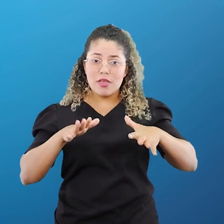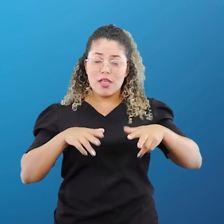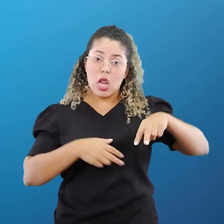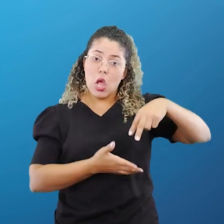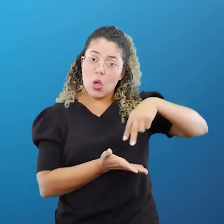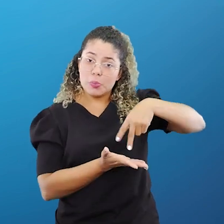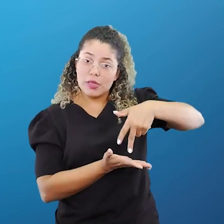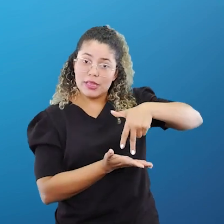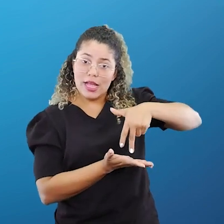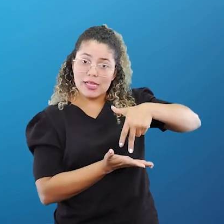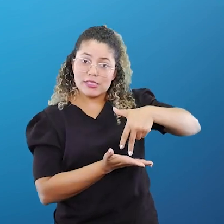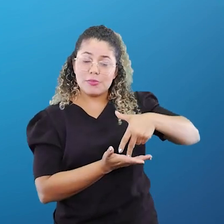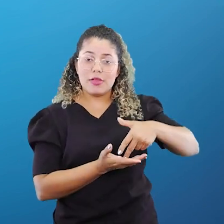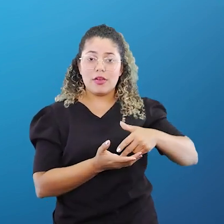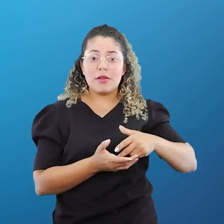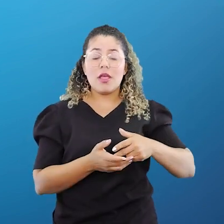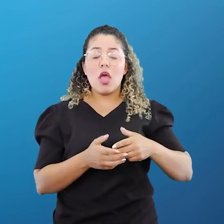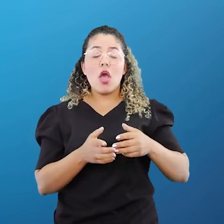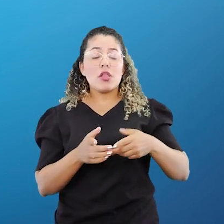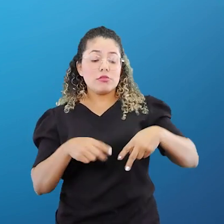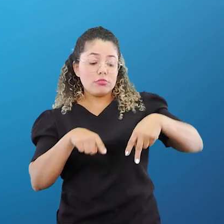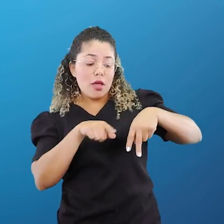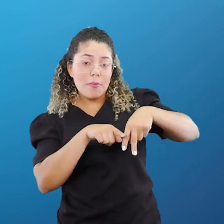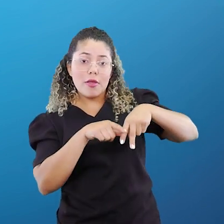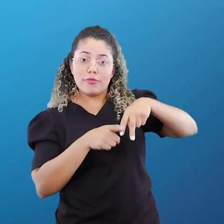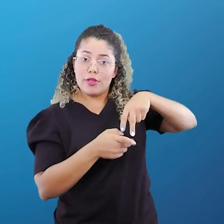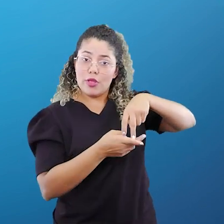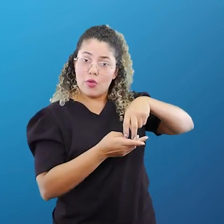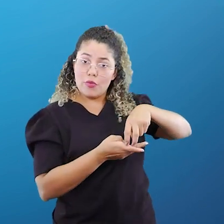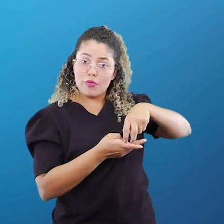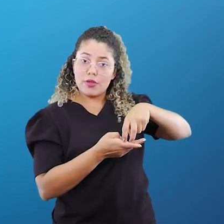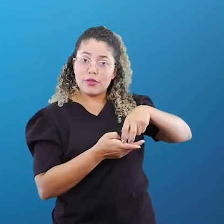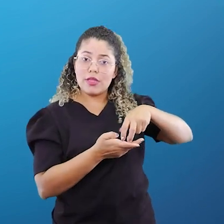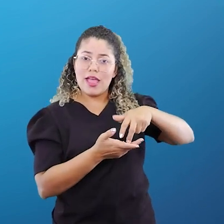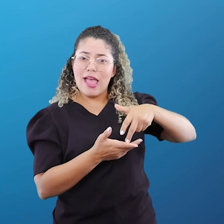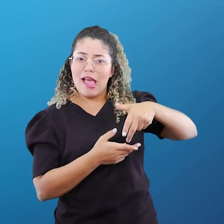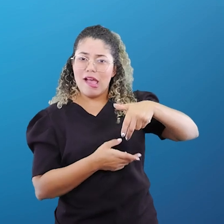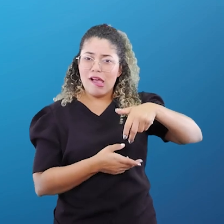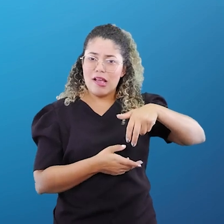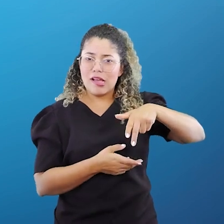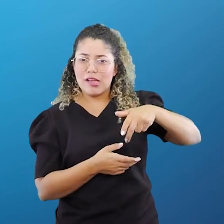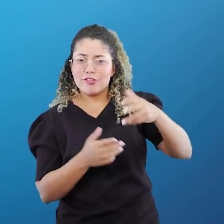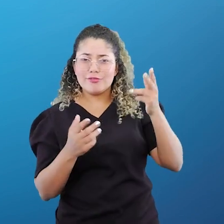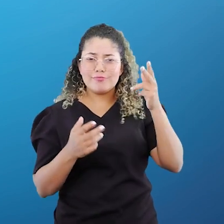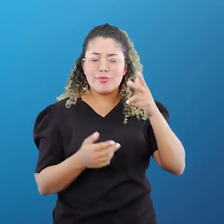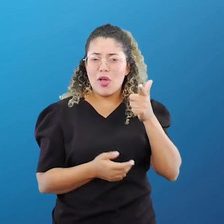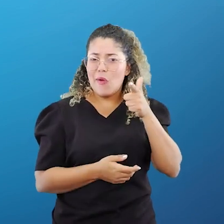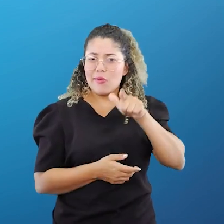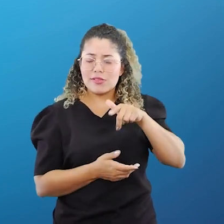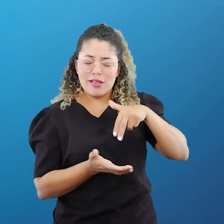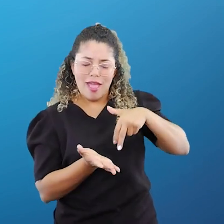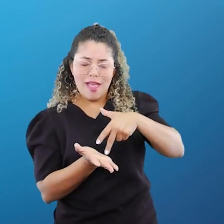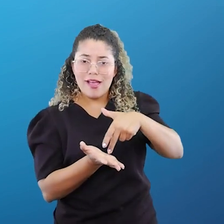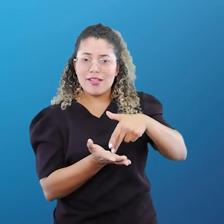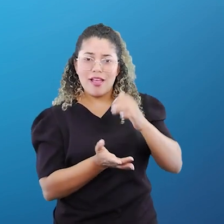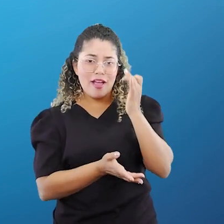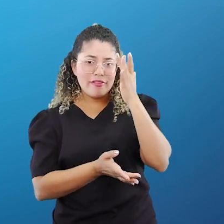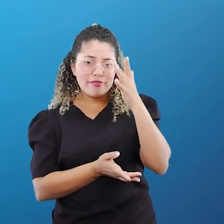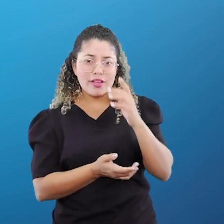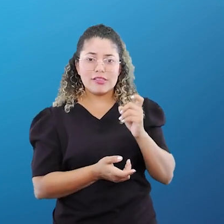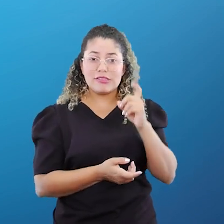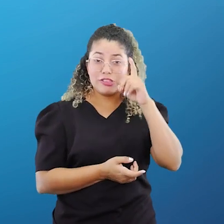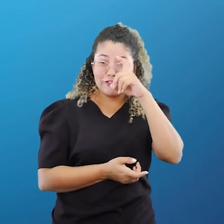nas pernas, quadril e joelhos também flexionados e a marcha embaralhada, curta, não consegue andar com tanta